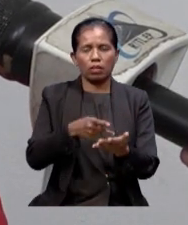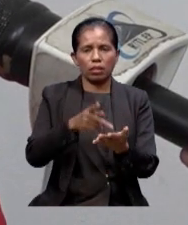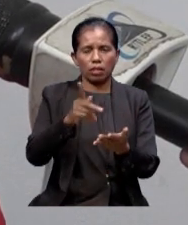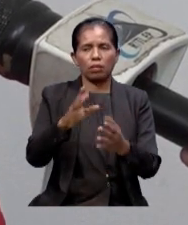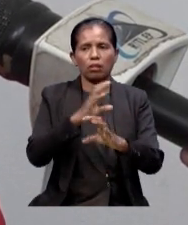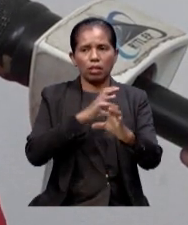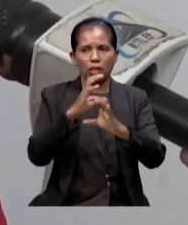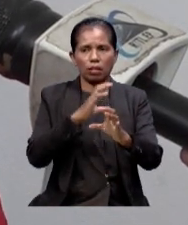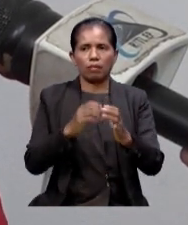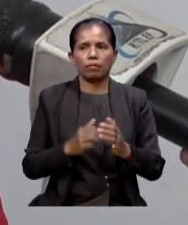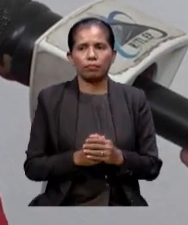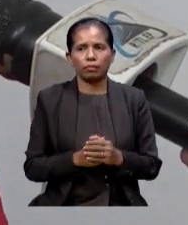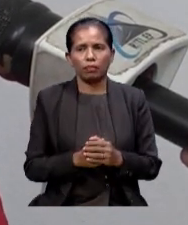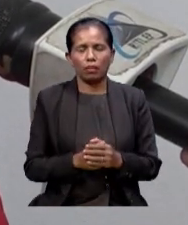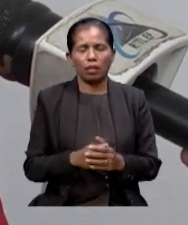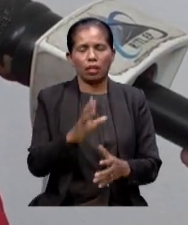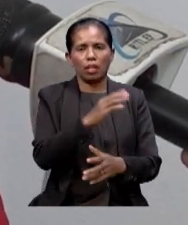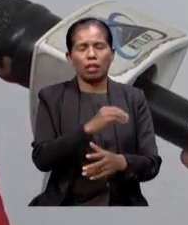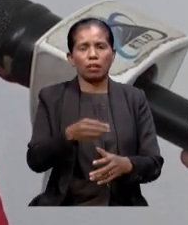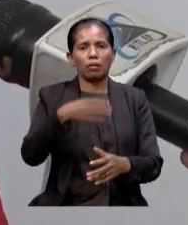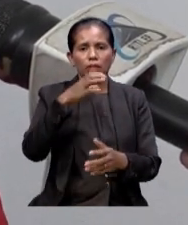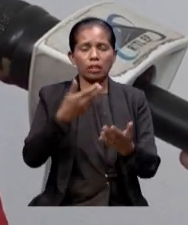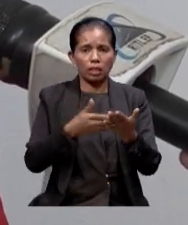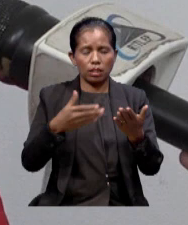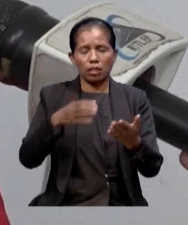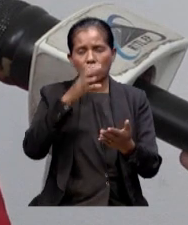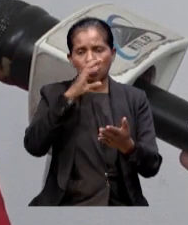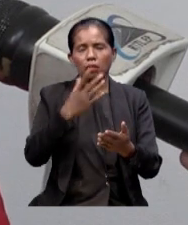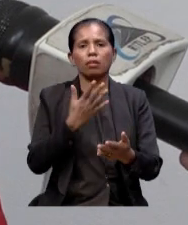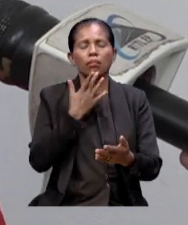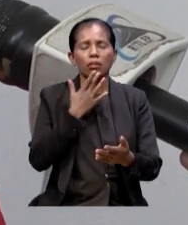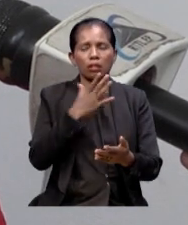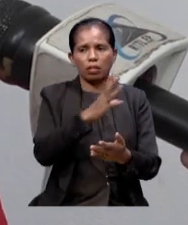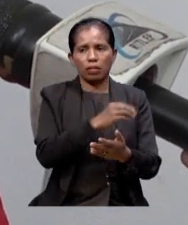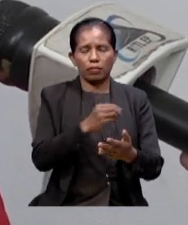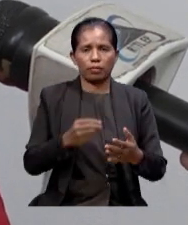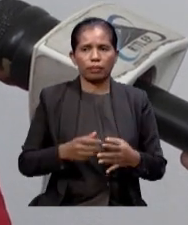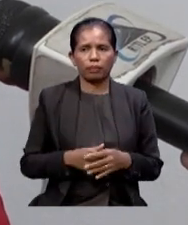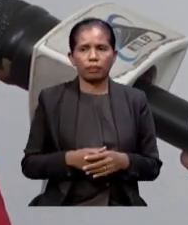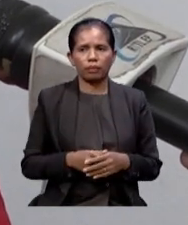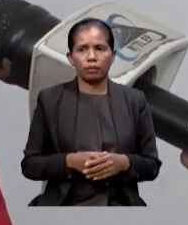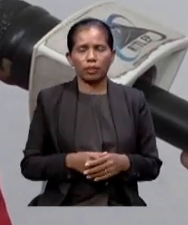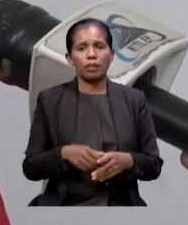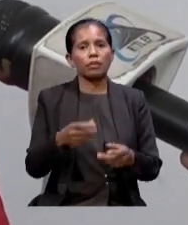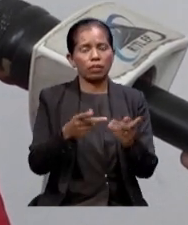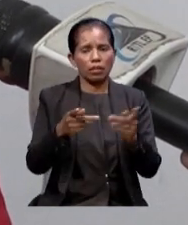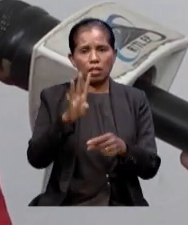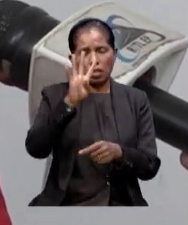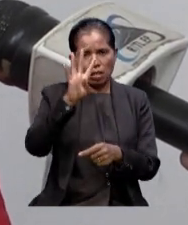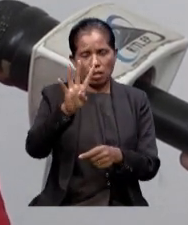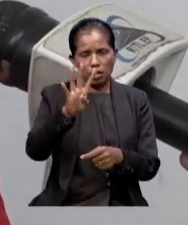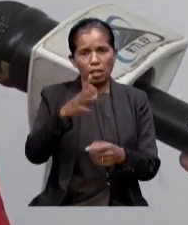careta, bebidas alcoólicas, açúcar e bebidas açucaradas. Item hatne,